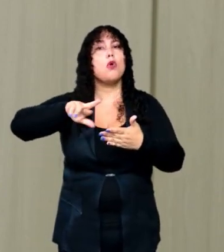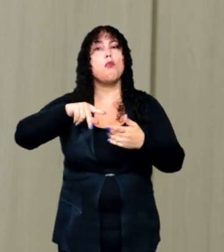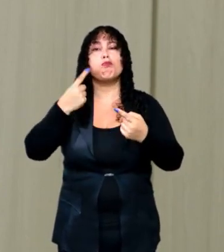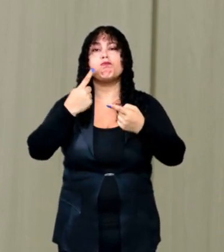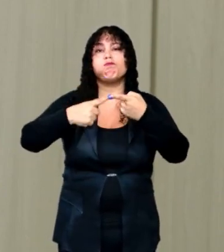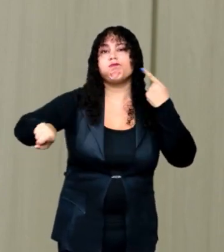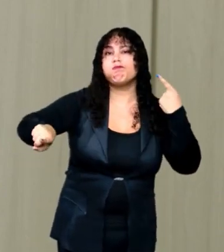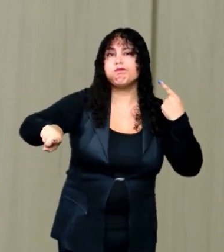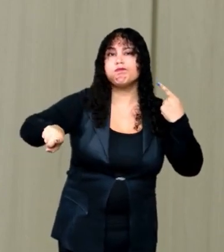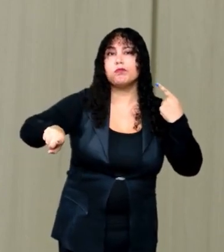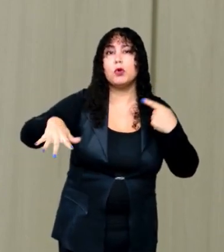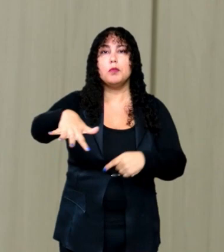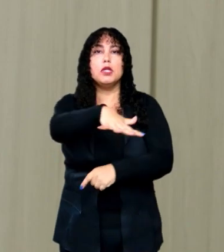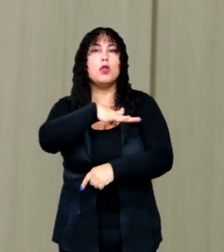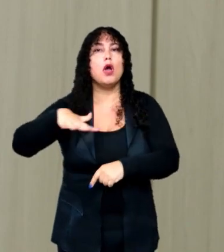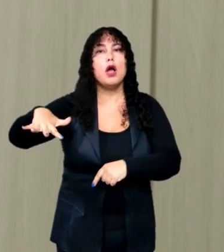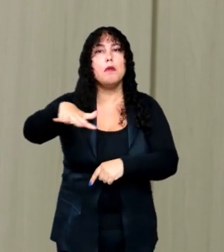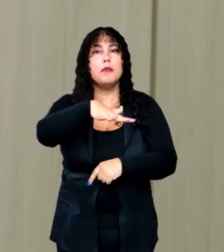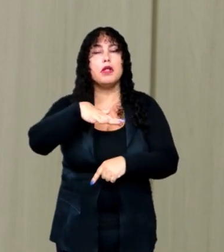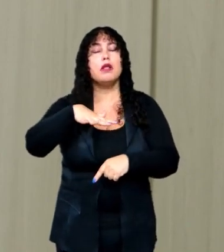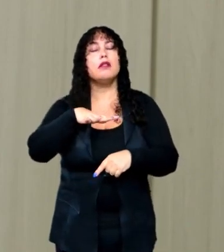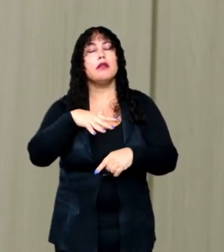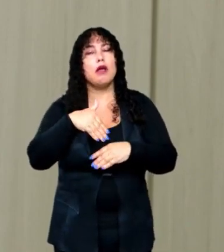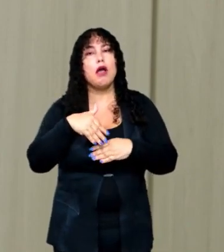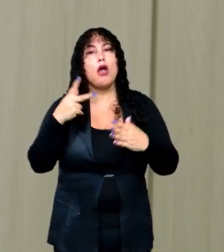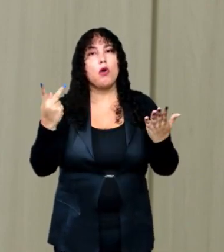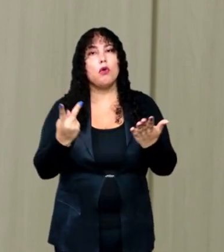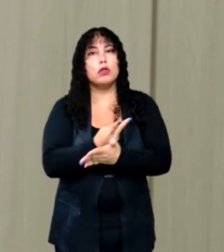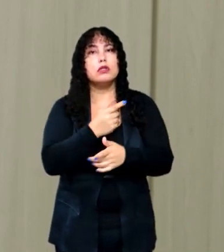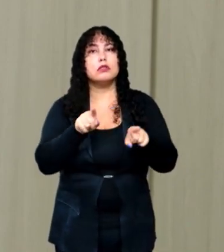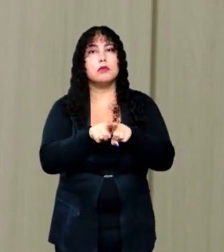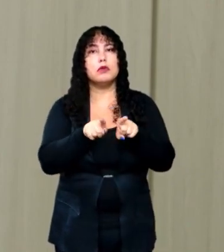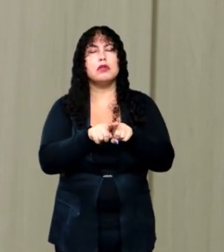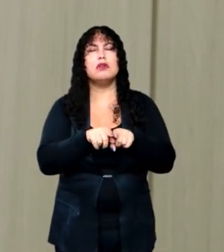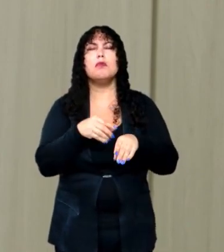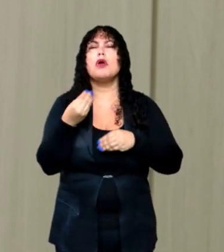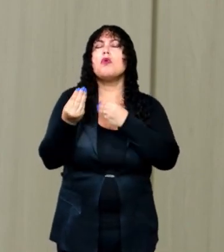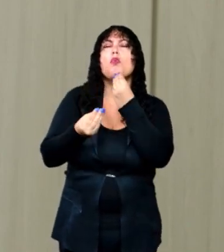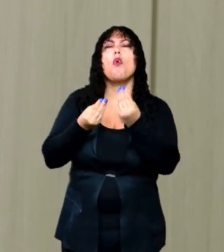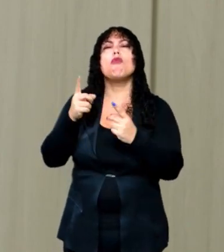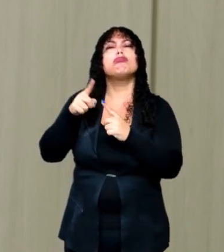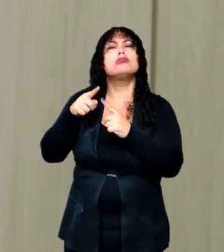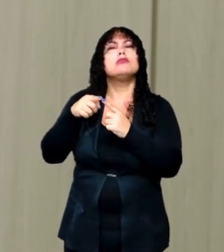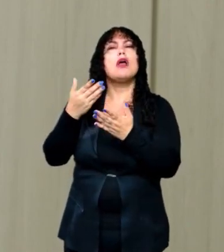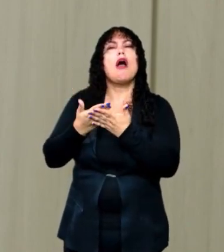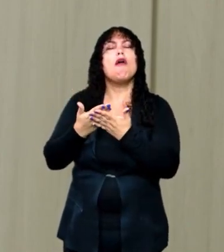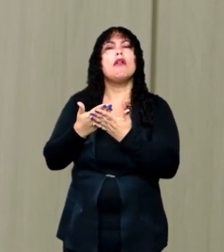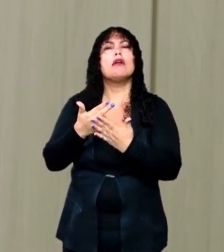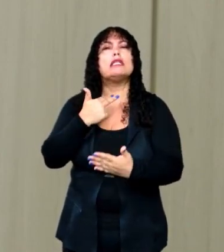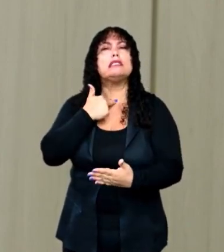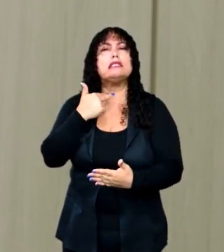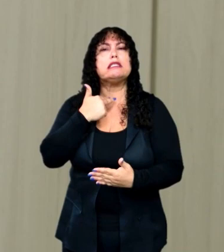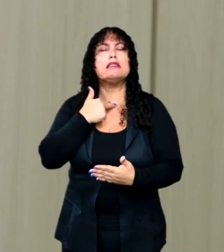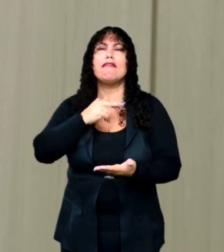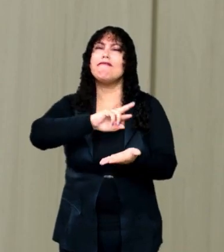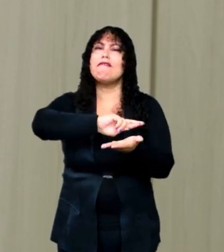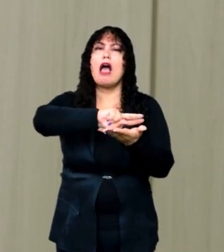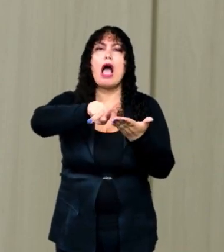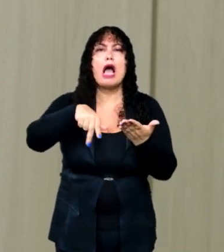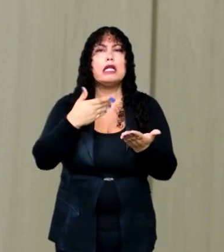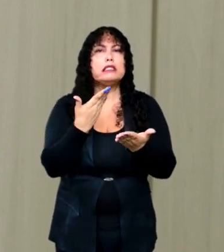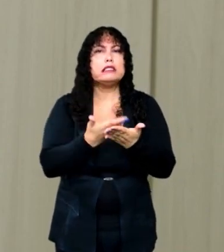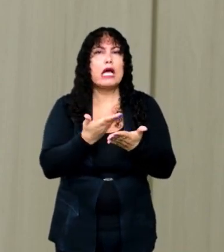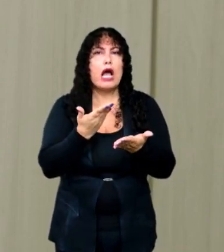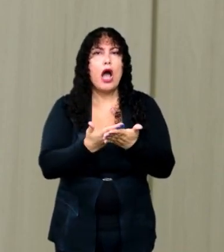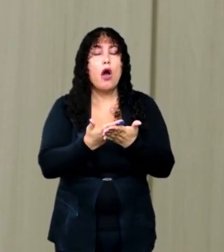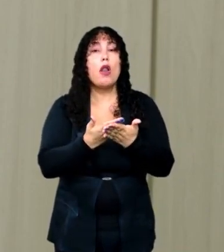cabíveis nesse ambiente sejam realizadas. E aí você pode perguntar, mas que tipo de aula que não é, né? Existem várias aulas que